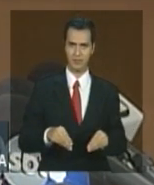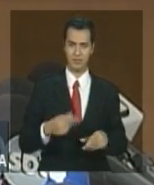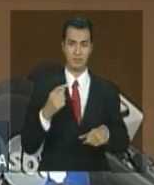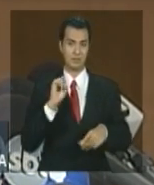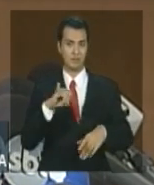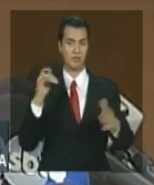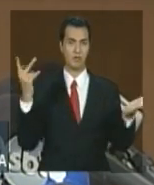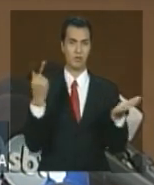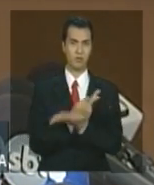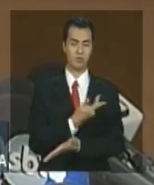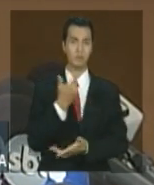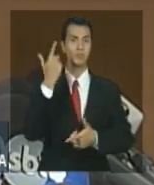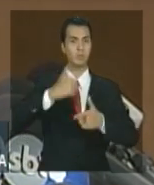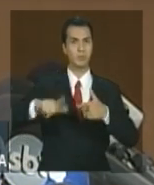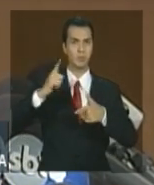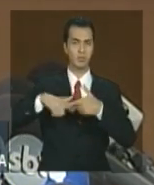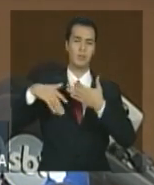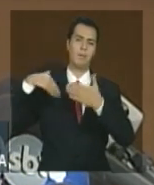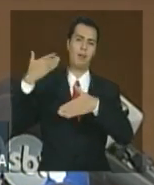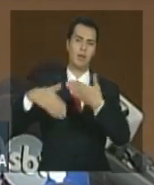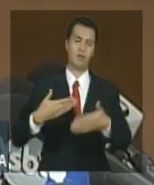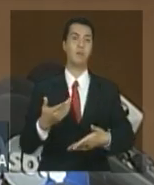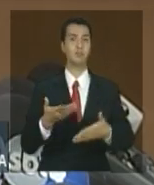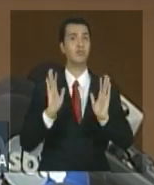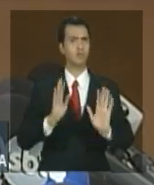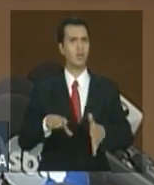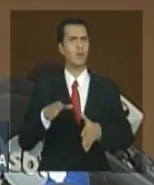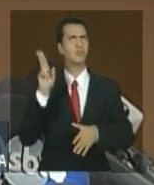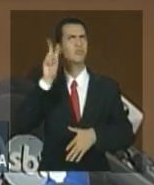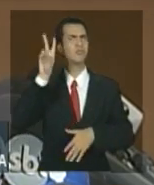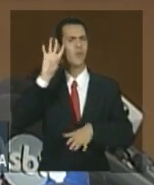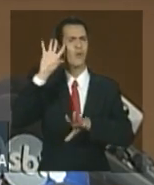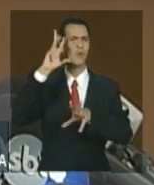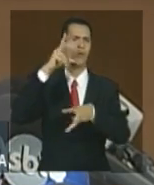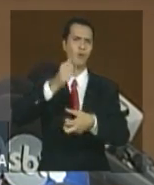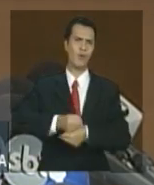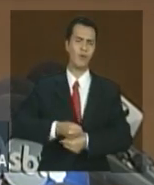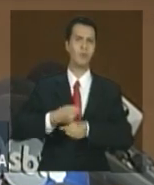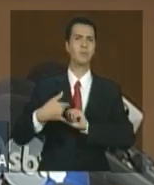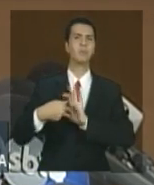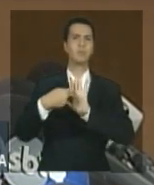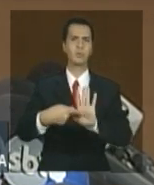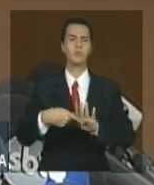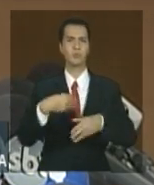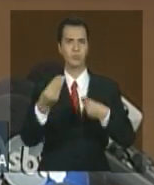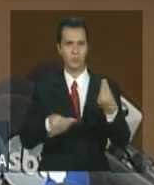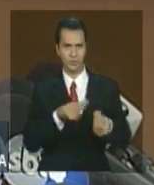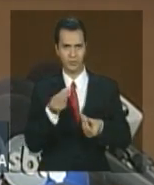crises demonstradas ao longo da sua história, da história do mundo